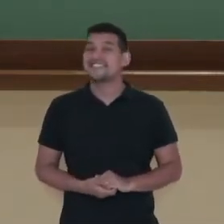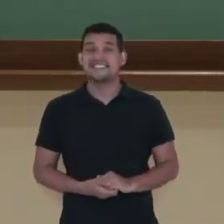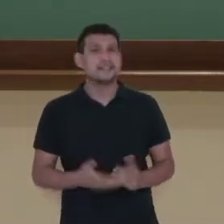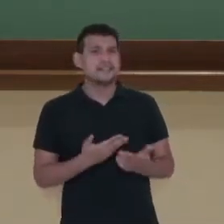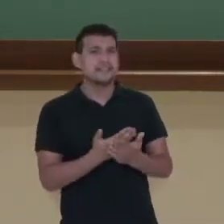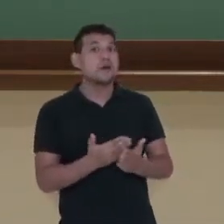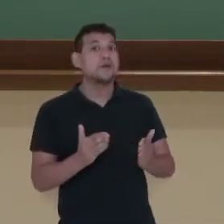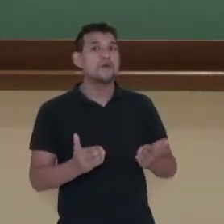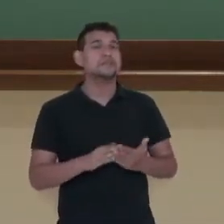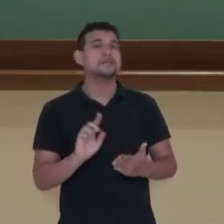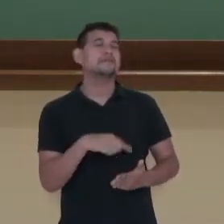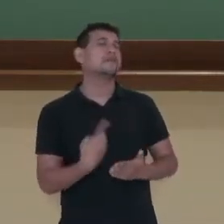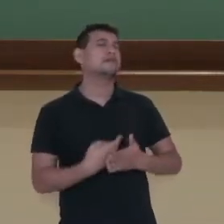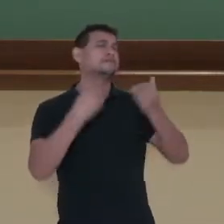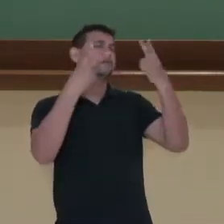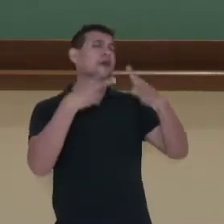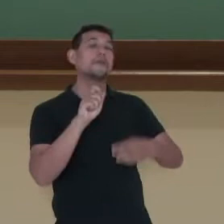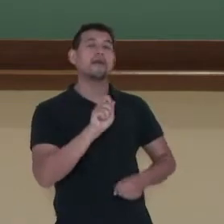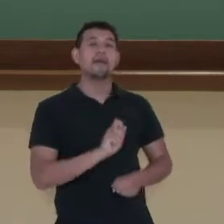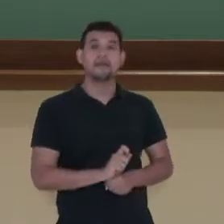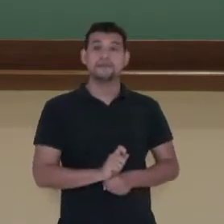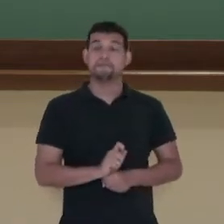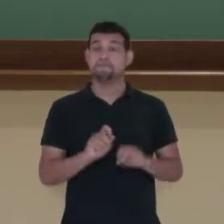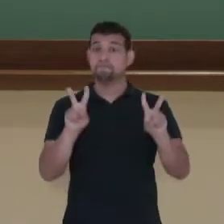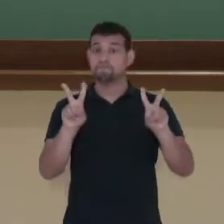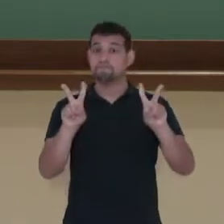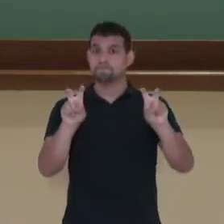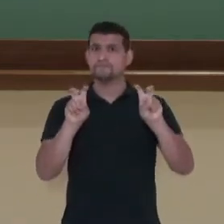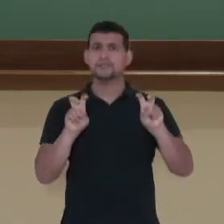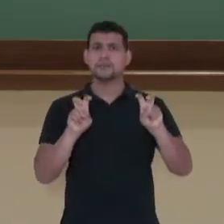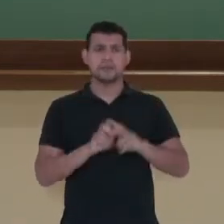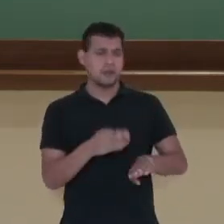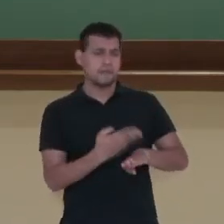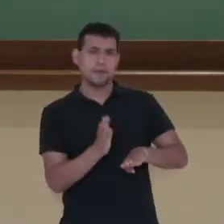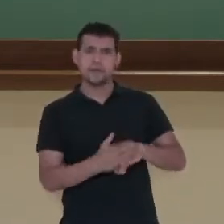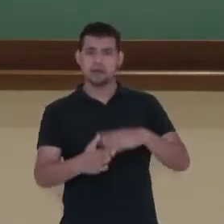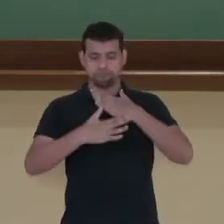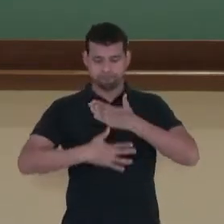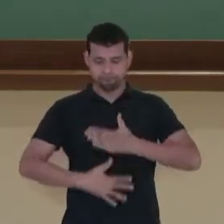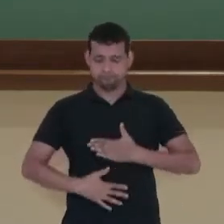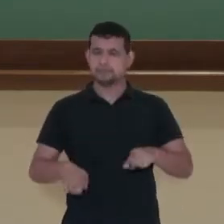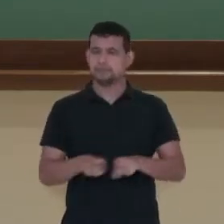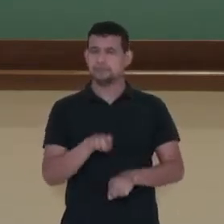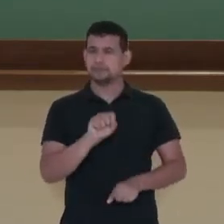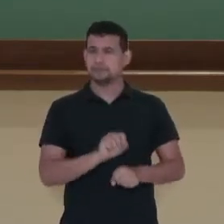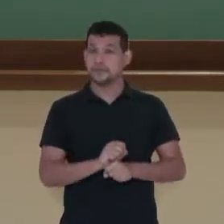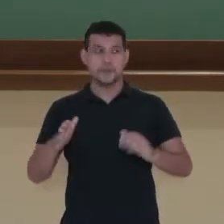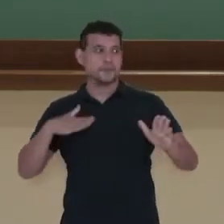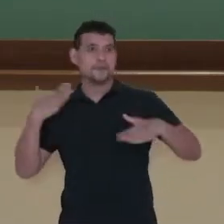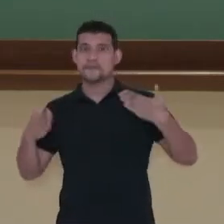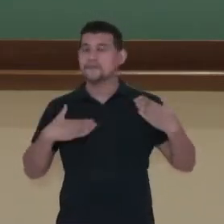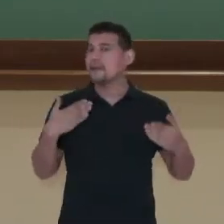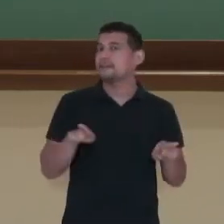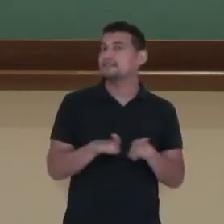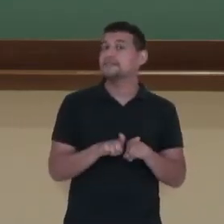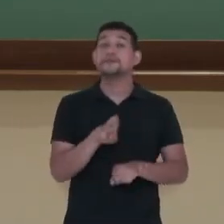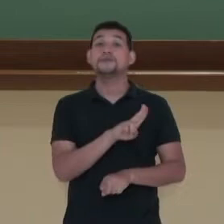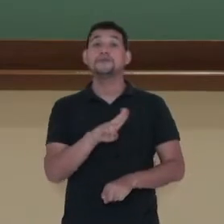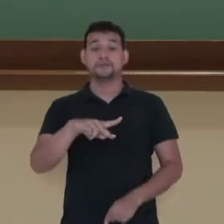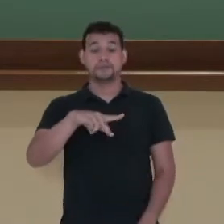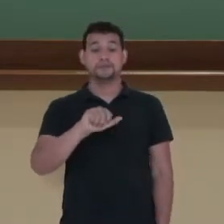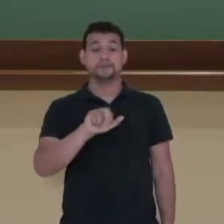na aula de hoje, nós vamos falar sobre práticas corporais de aventura